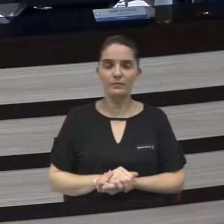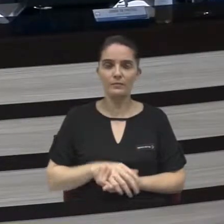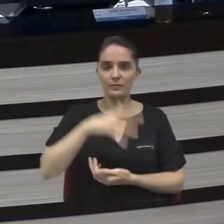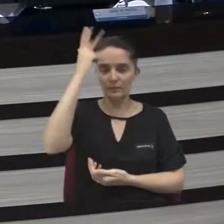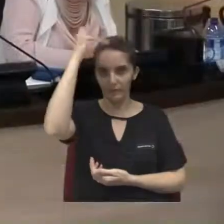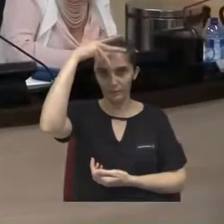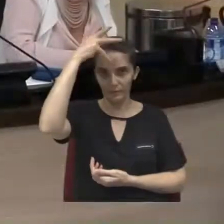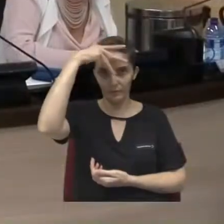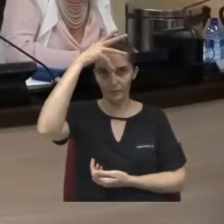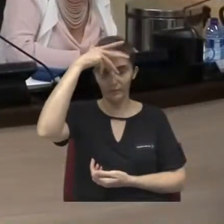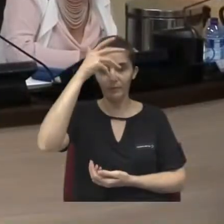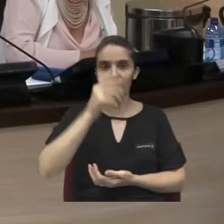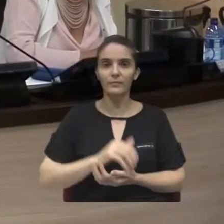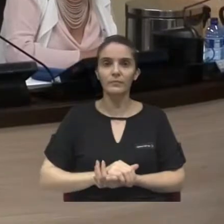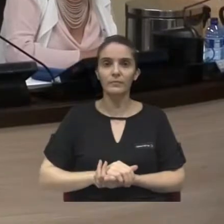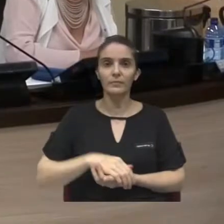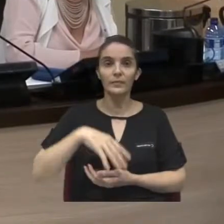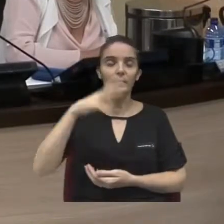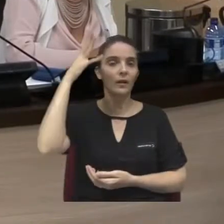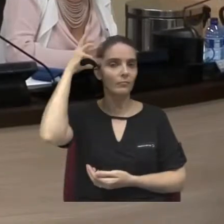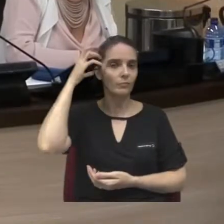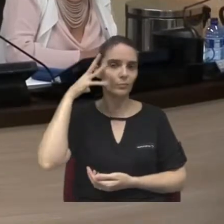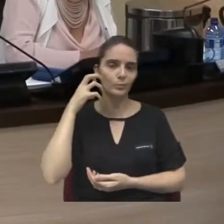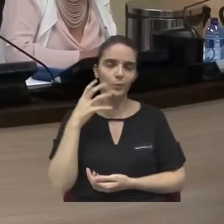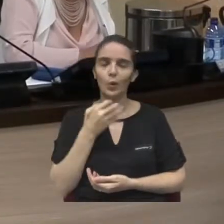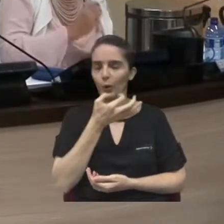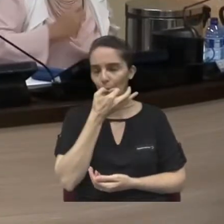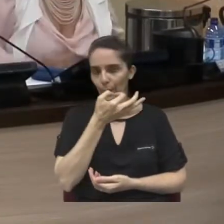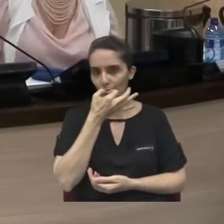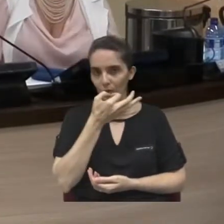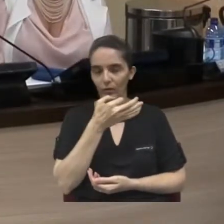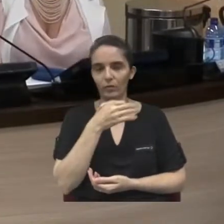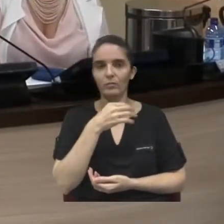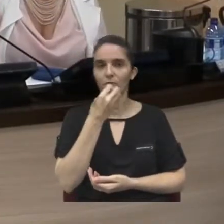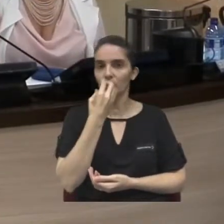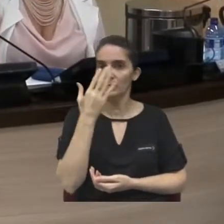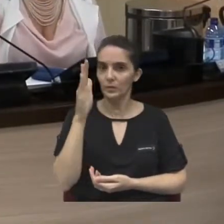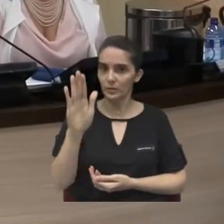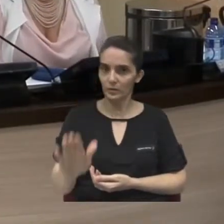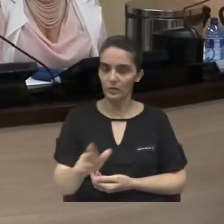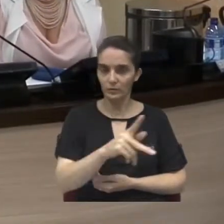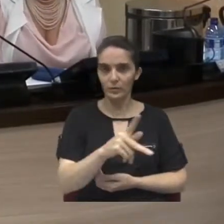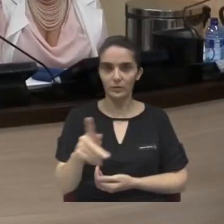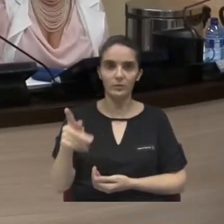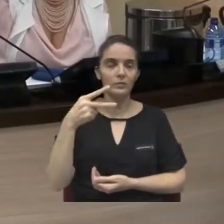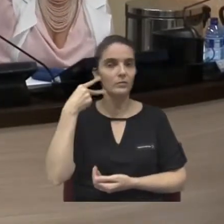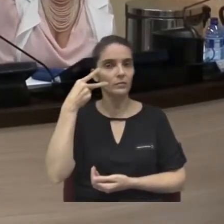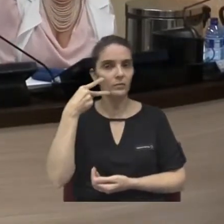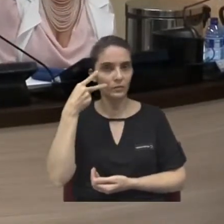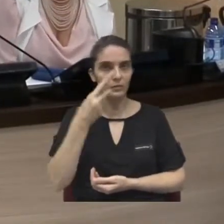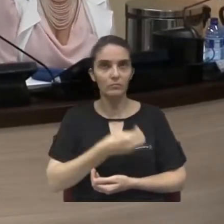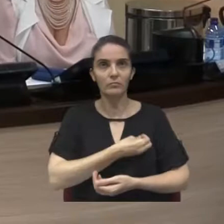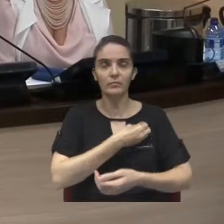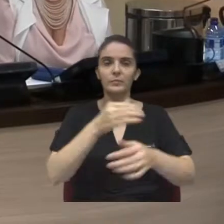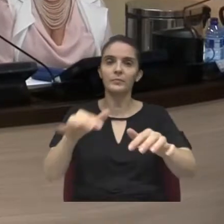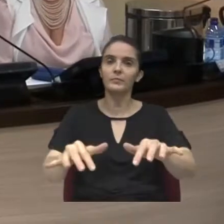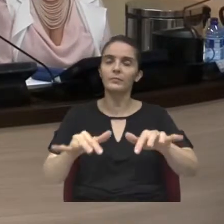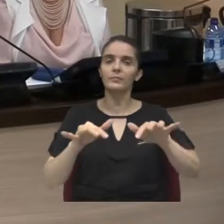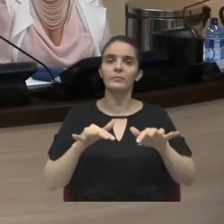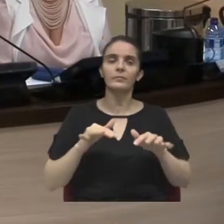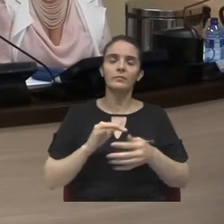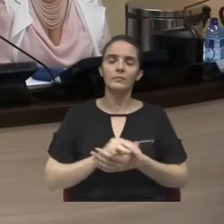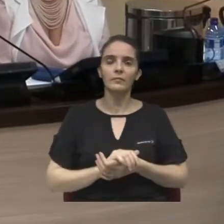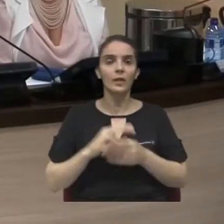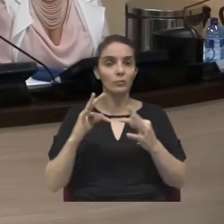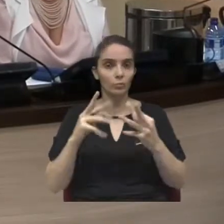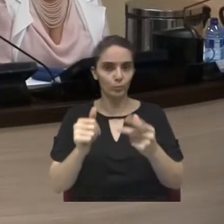vereador Lubogo. Boa tarde, senhor presidente, em exercício, senhor vereadores, vereadoras, público presente,